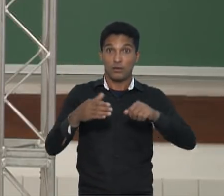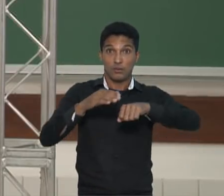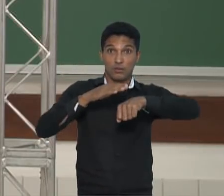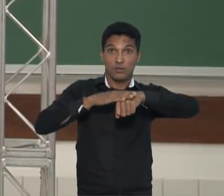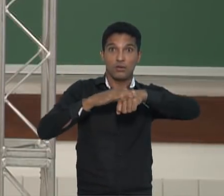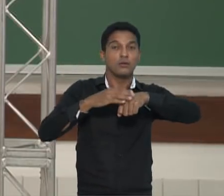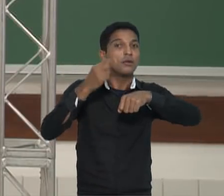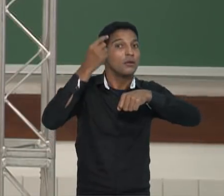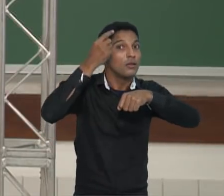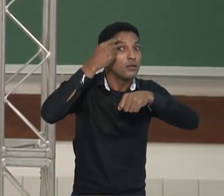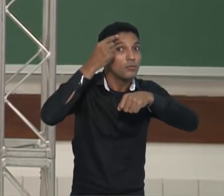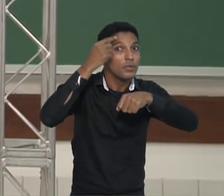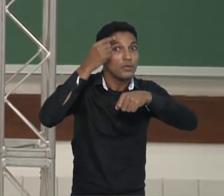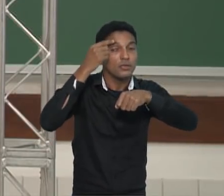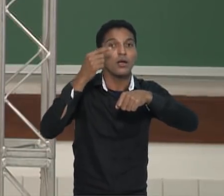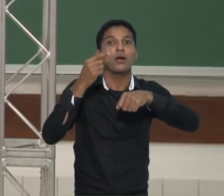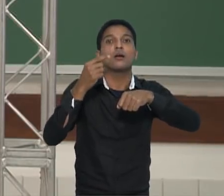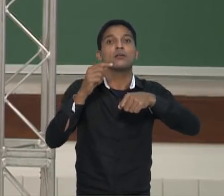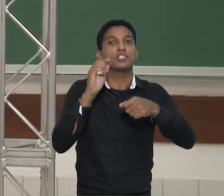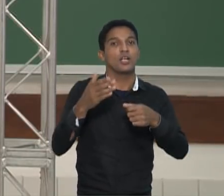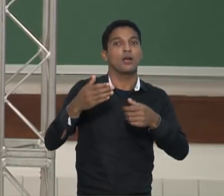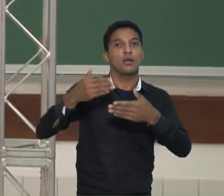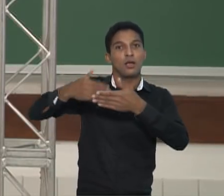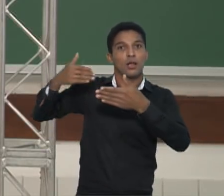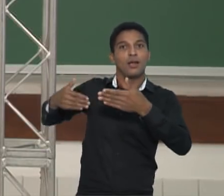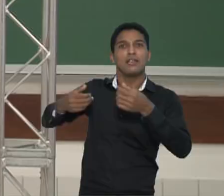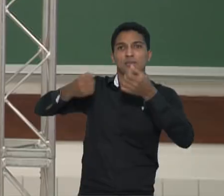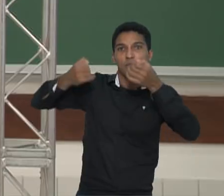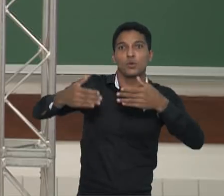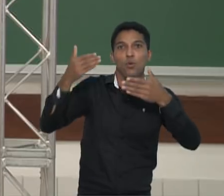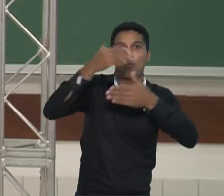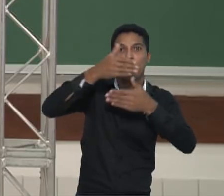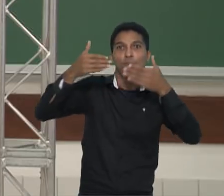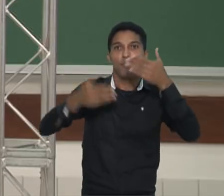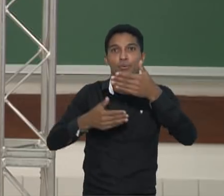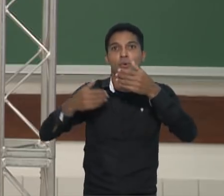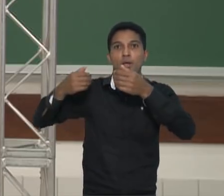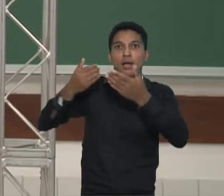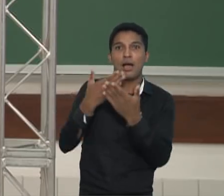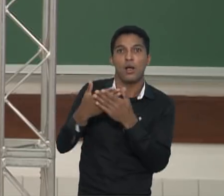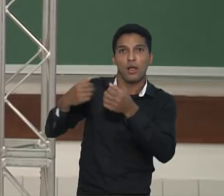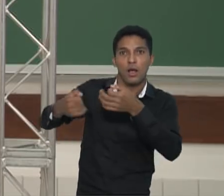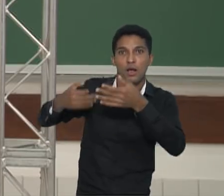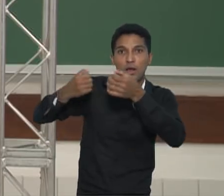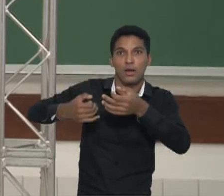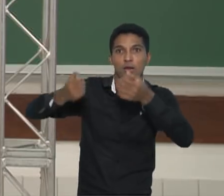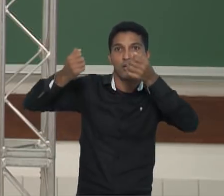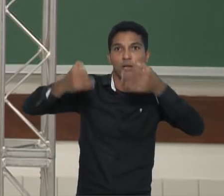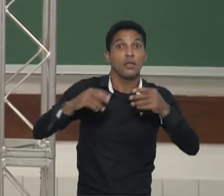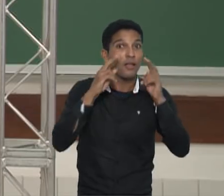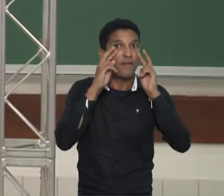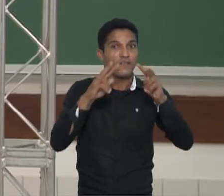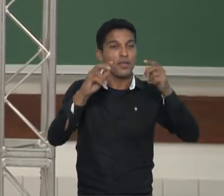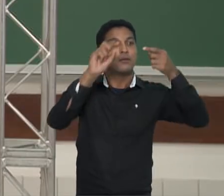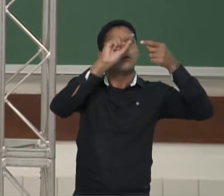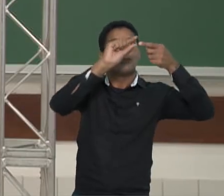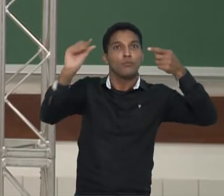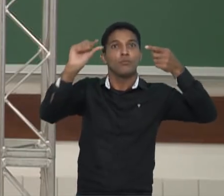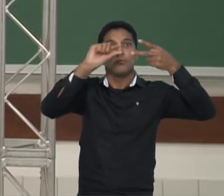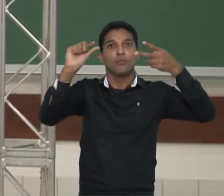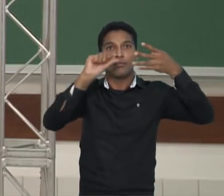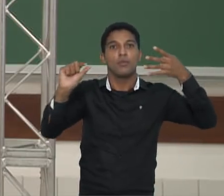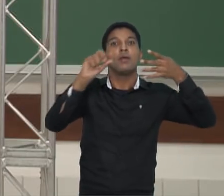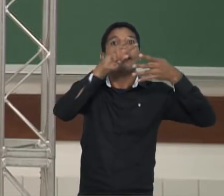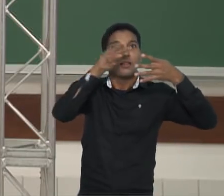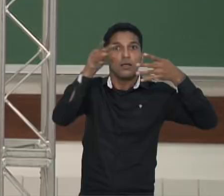para pensar naquilo que a gente falou nos slides anteriores. Leiam de novo as alternativas com bastante atenção e